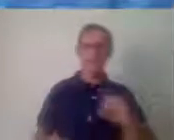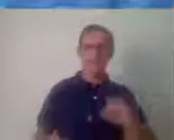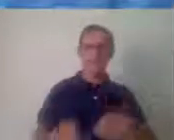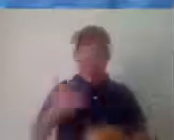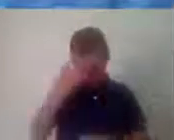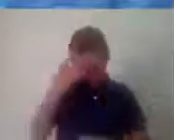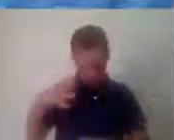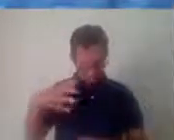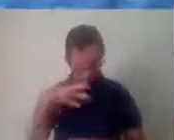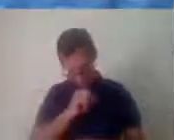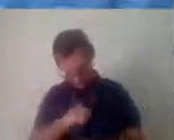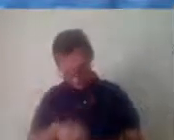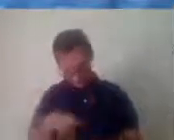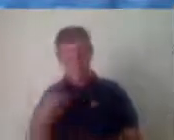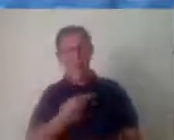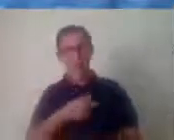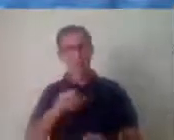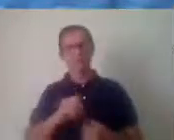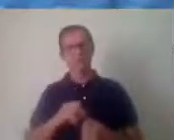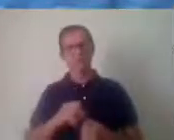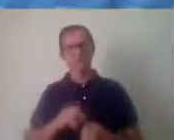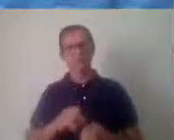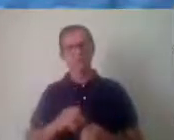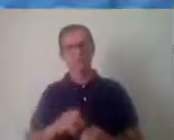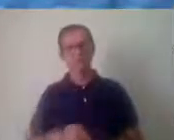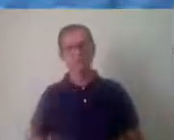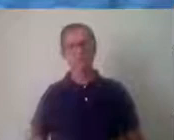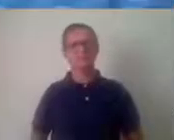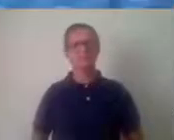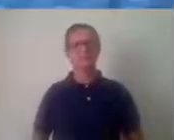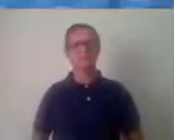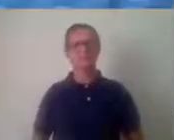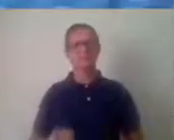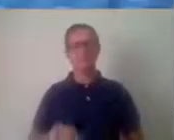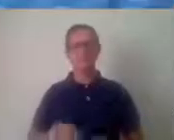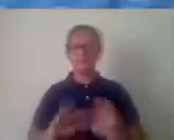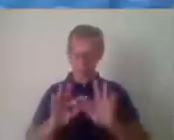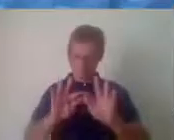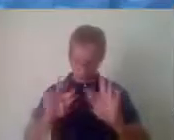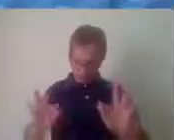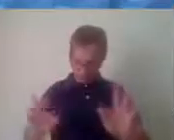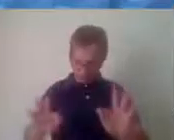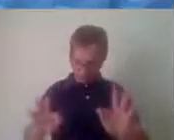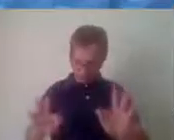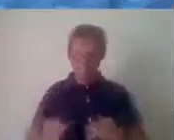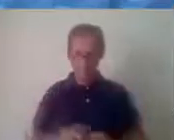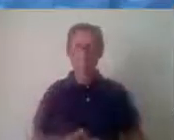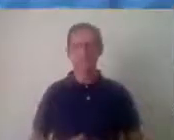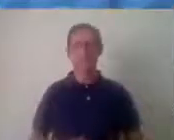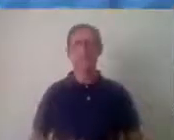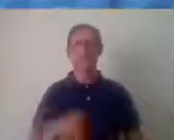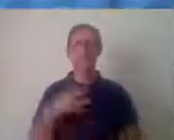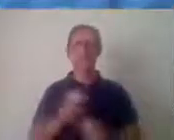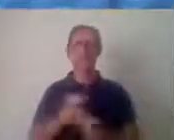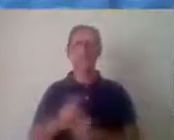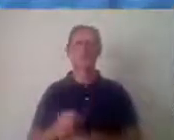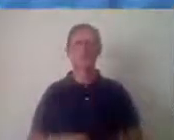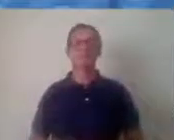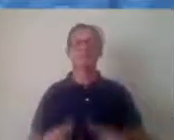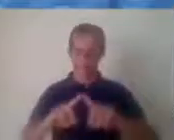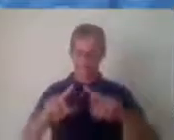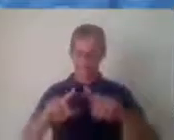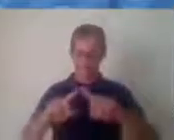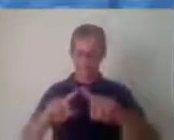mais rápido. Se a gente fosse fazer ali com aquela função para calcular a área